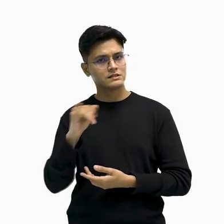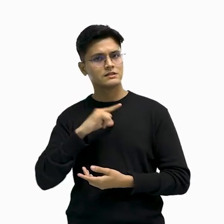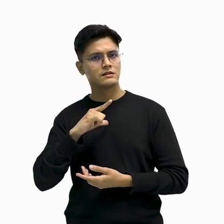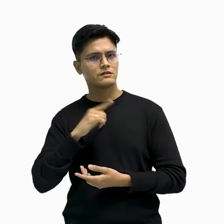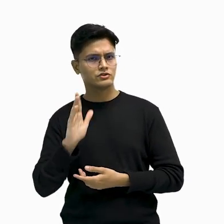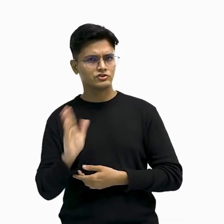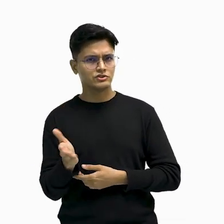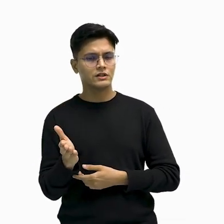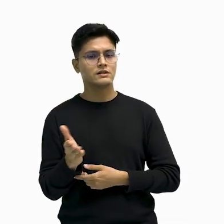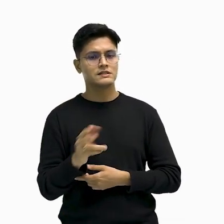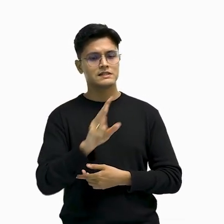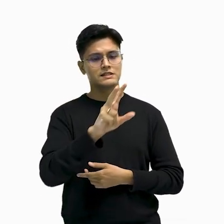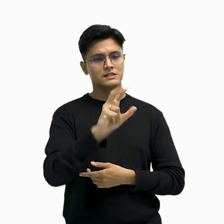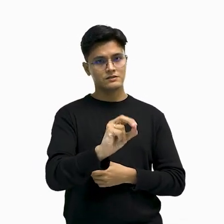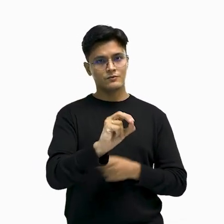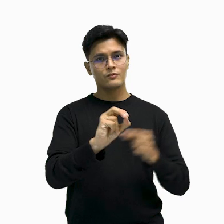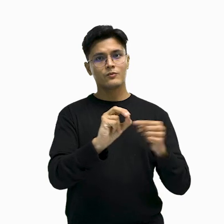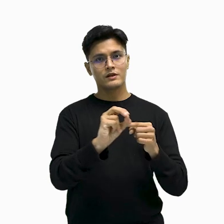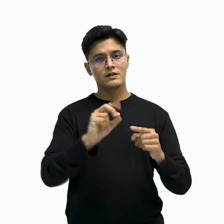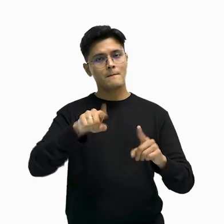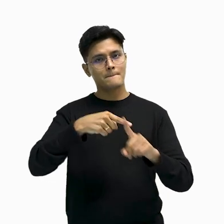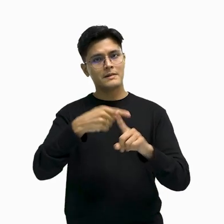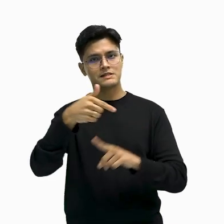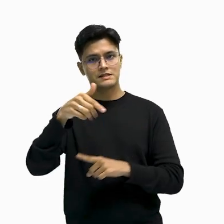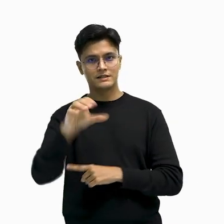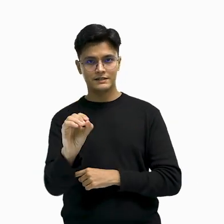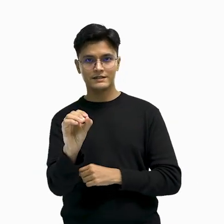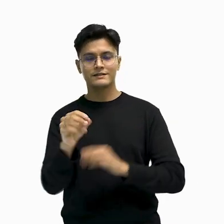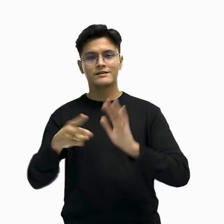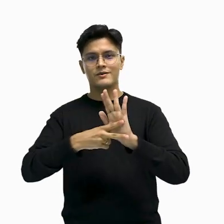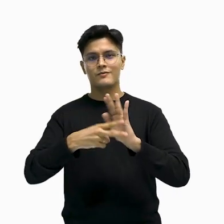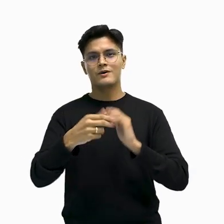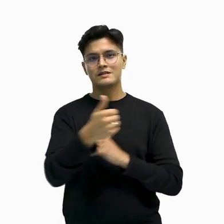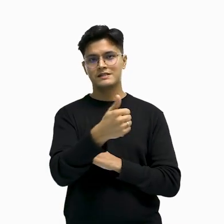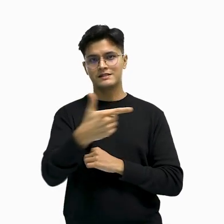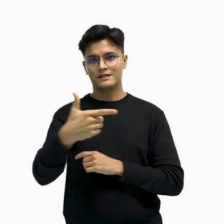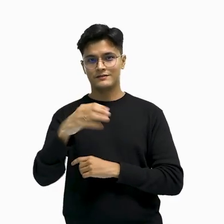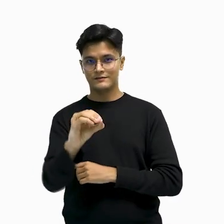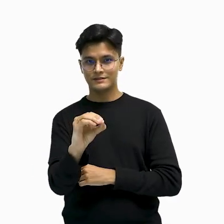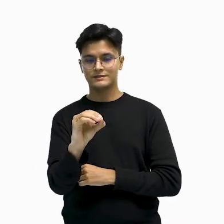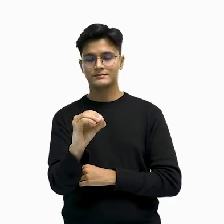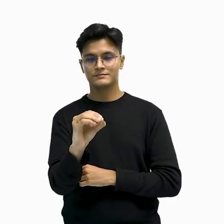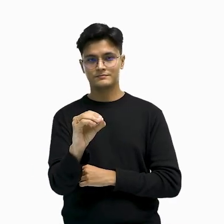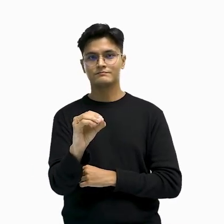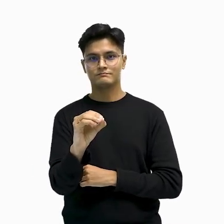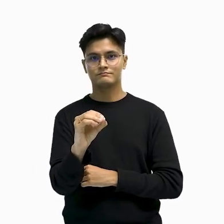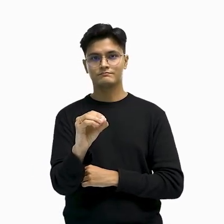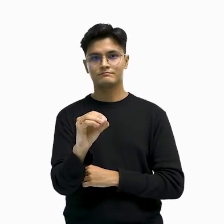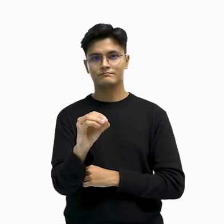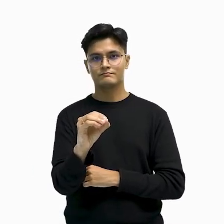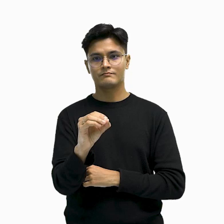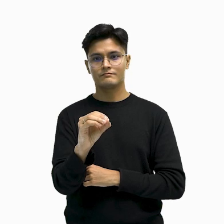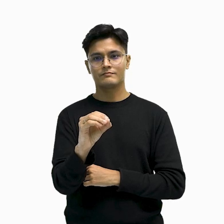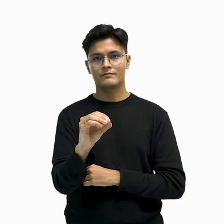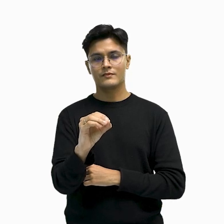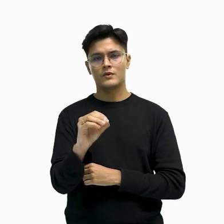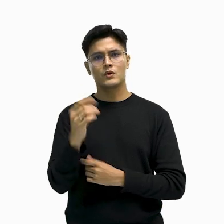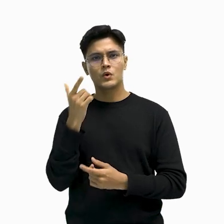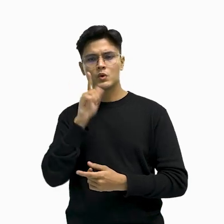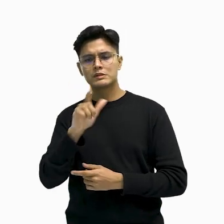graus aqui, com mais 70 dá 120, beleza? Para chegar nesse 180